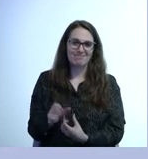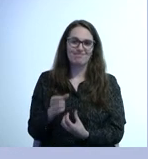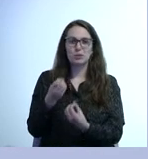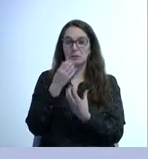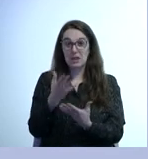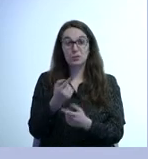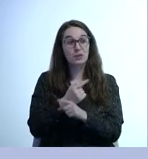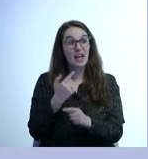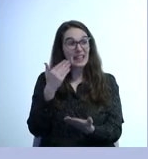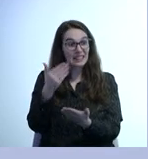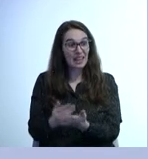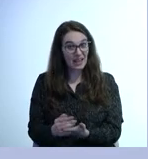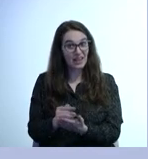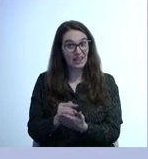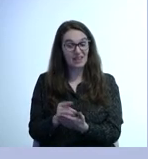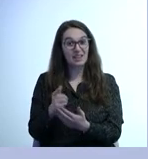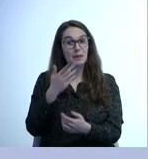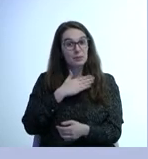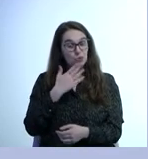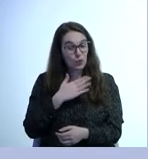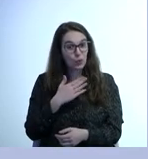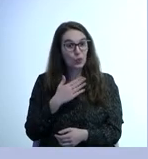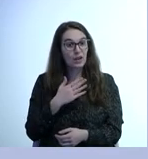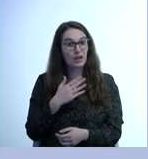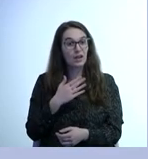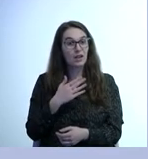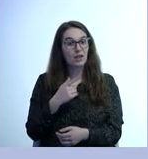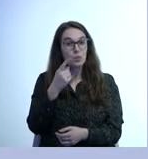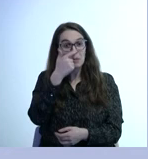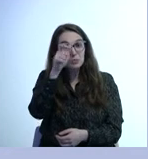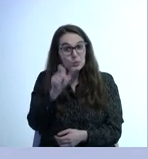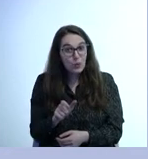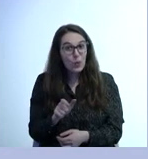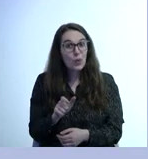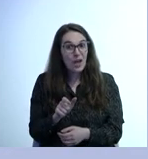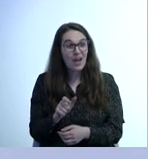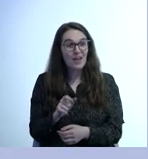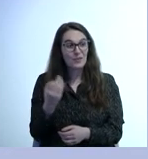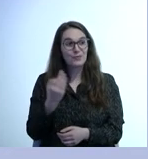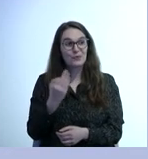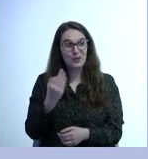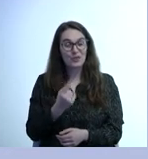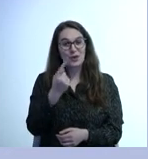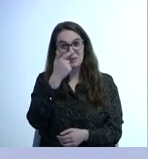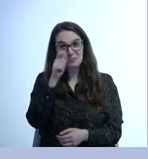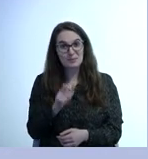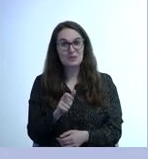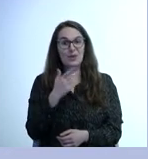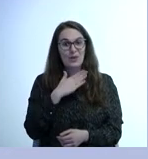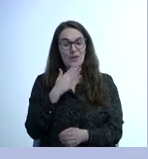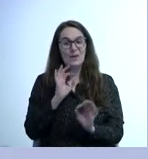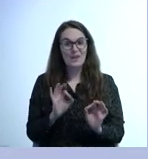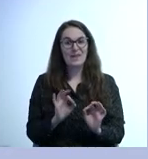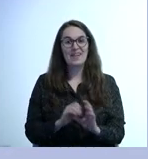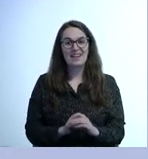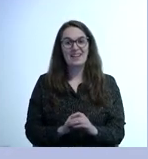ao ponto de me emprestares um colaborador teu como o Manuel, que